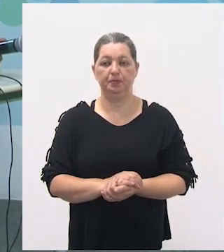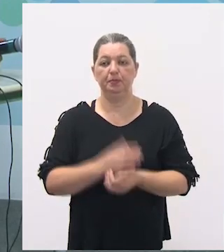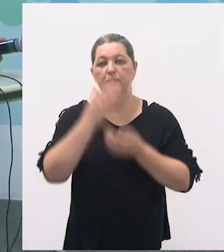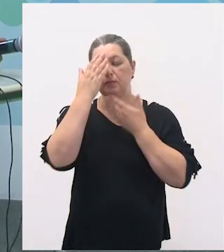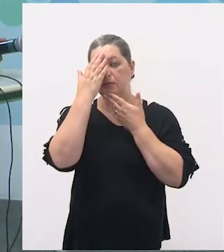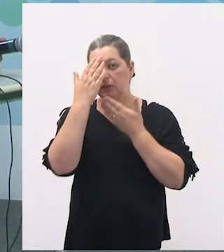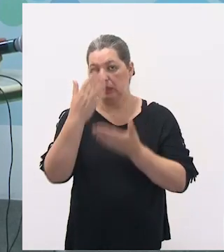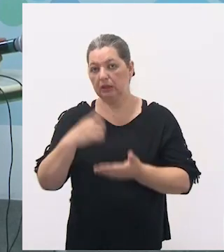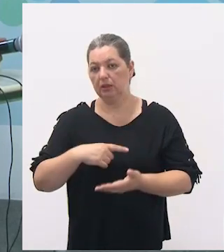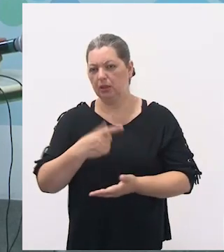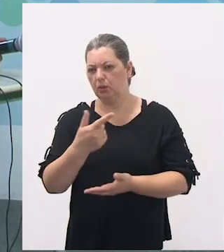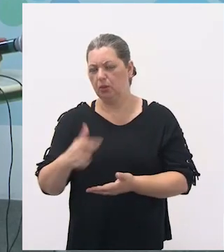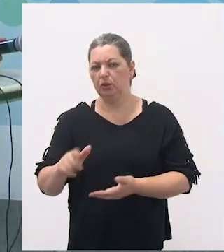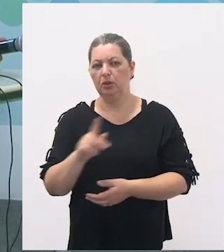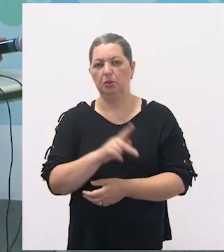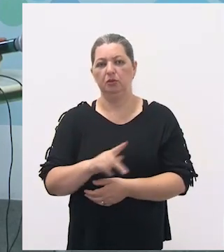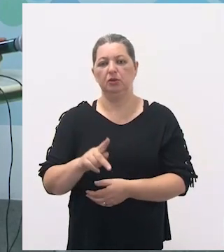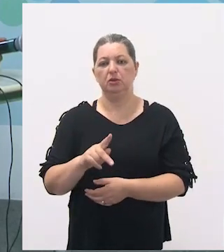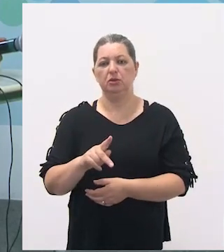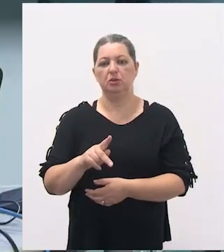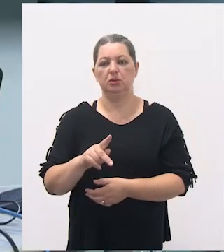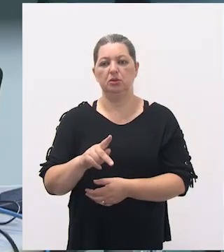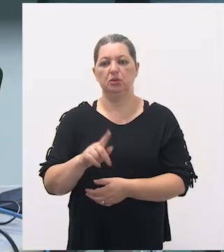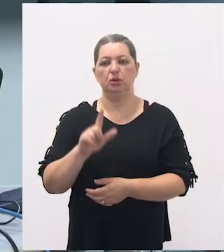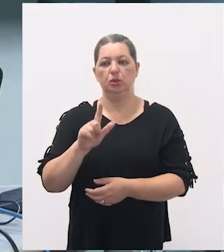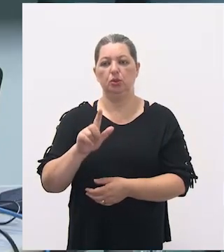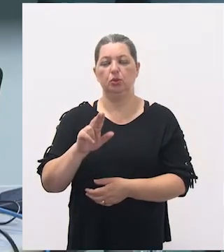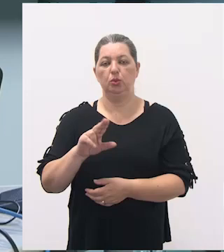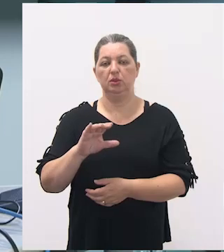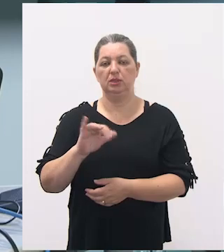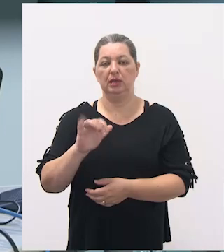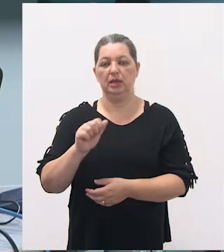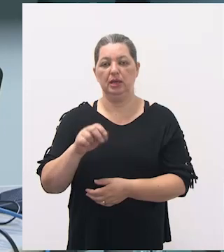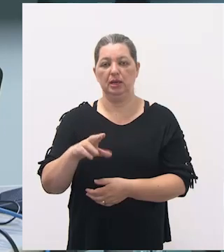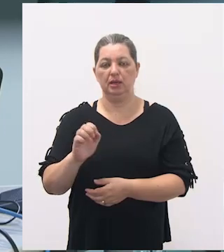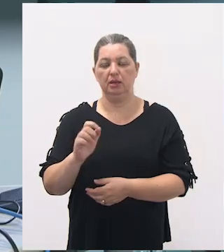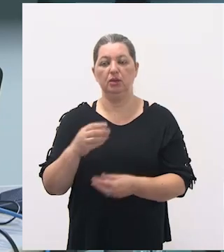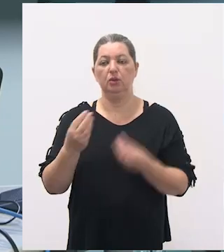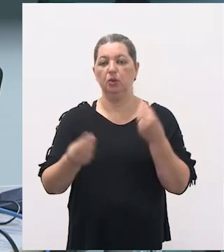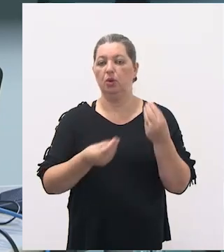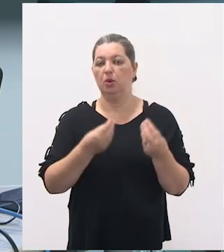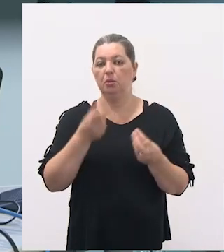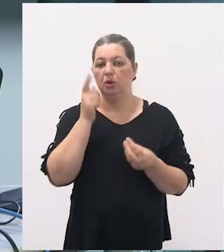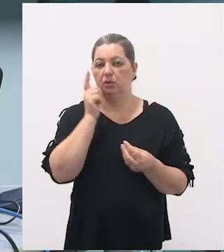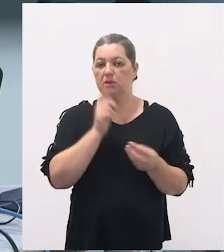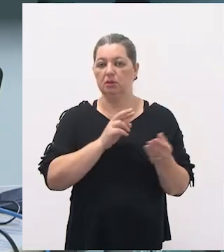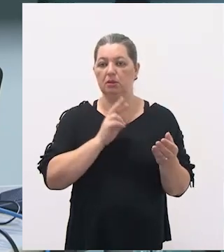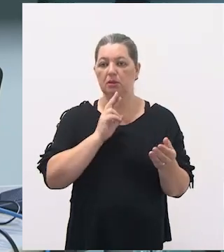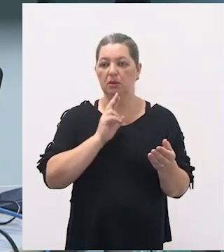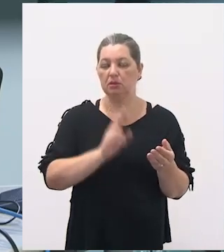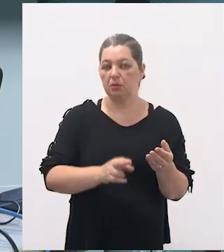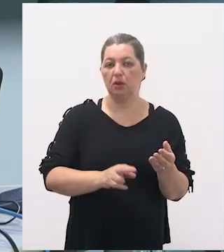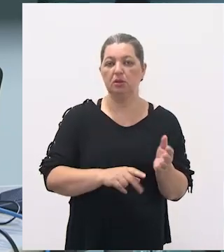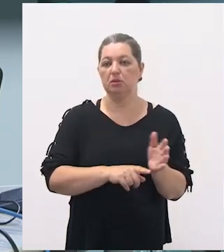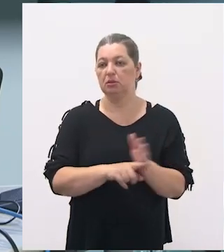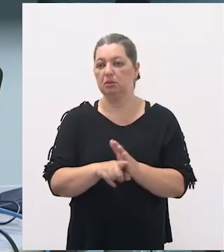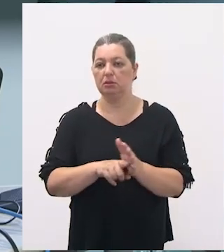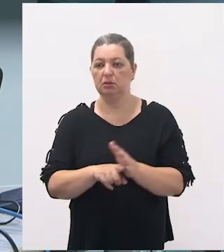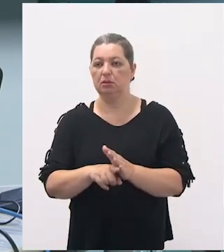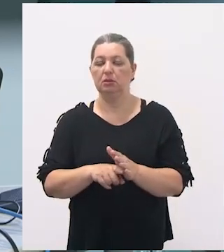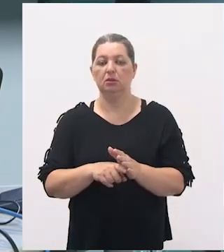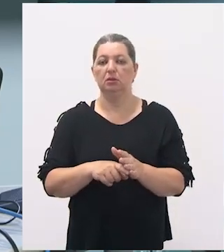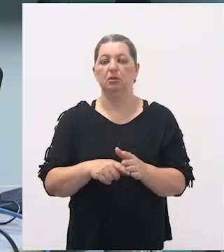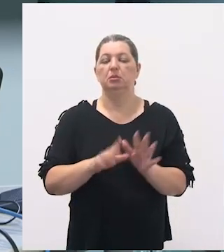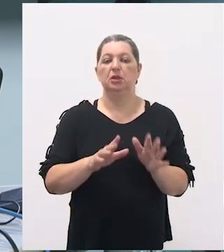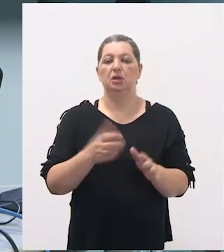Temos mais uma aqui da professora Luciane, que coloca como obter resultados no SAEB sem a presença de